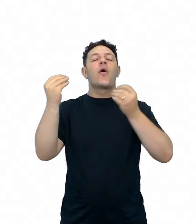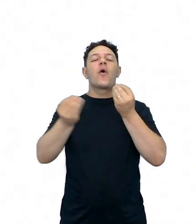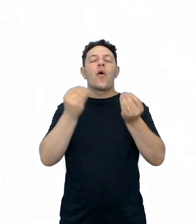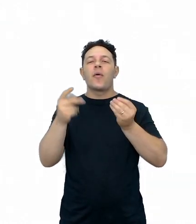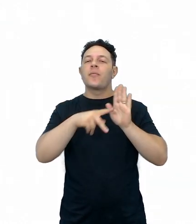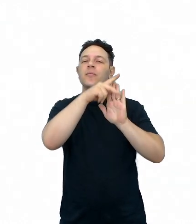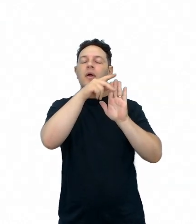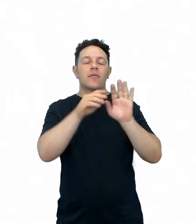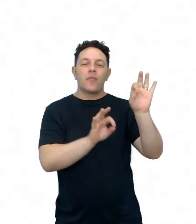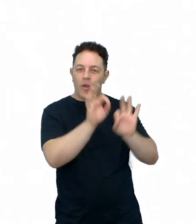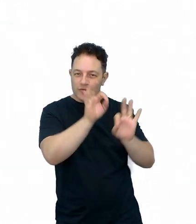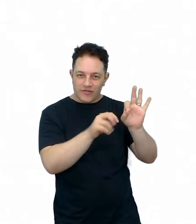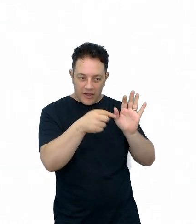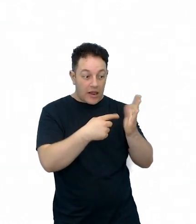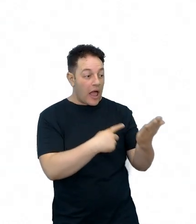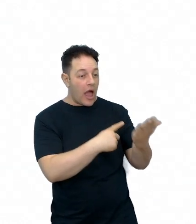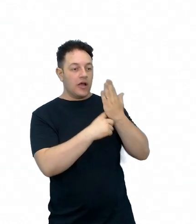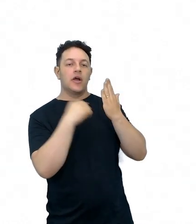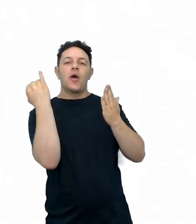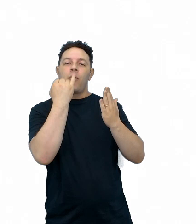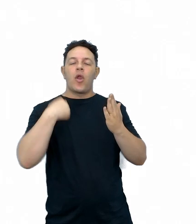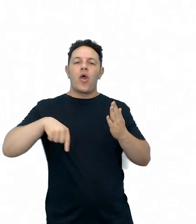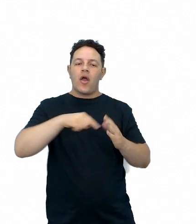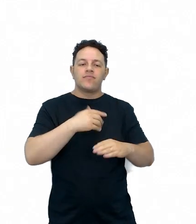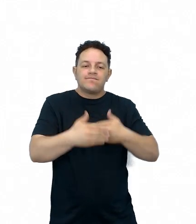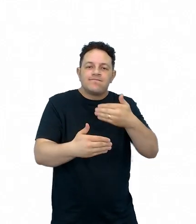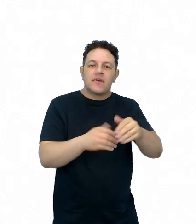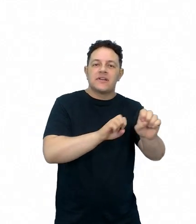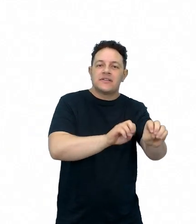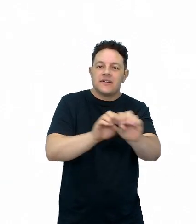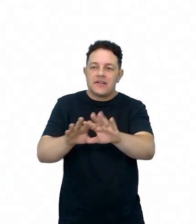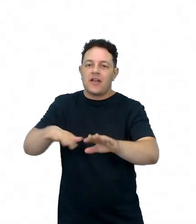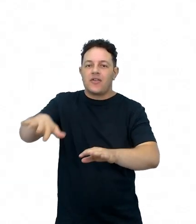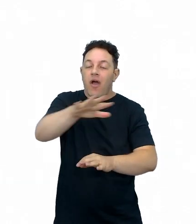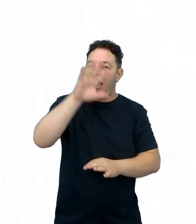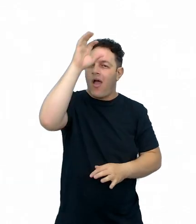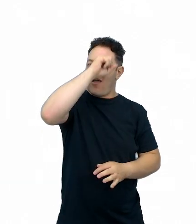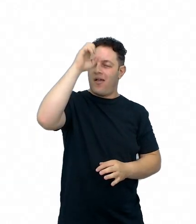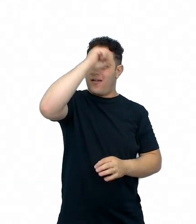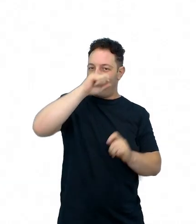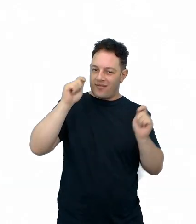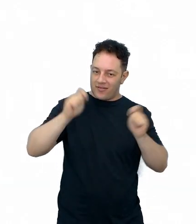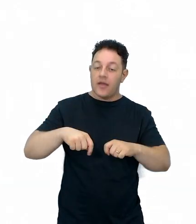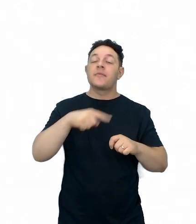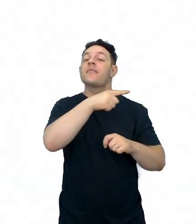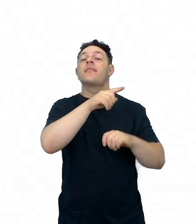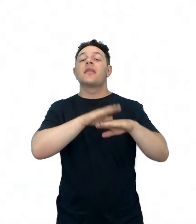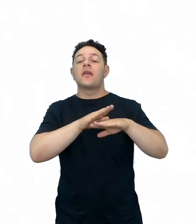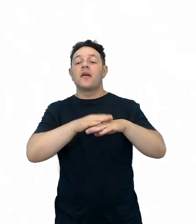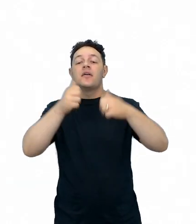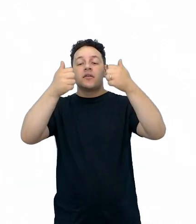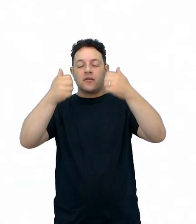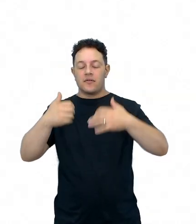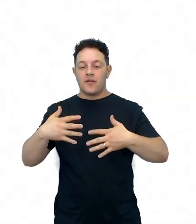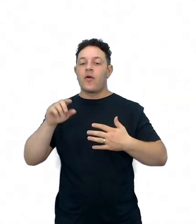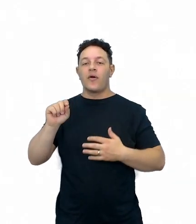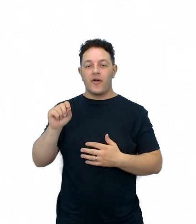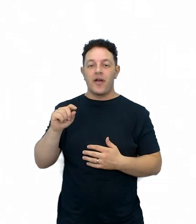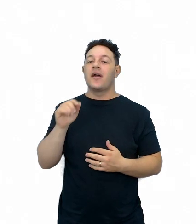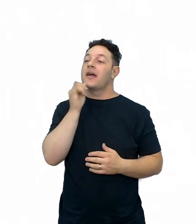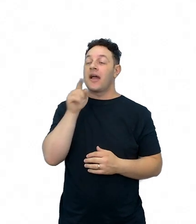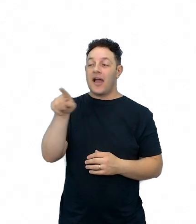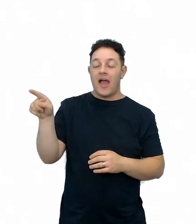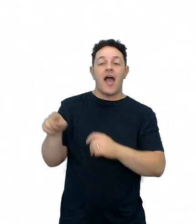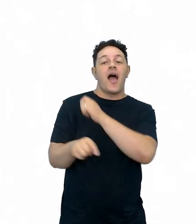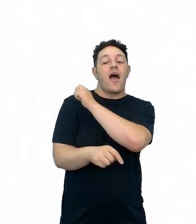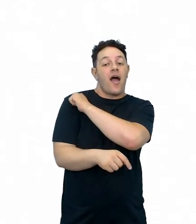ela é importante para o processo de ensino e aprendizagem, né? Ele fala que viabiliza os estudantes realizarem